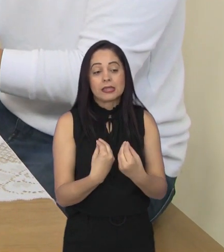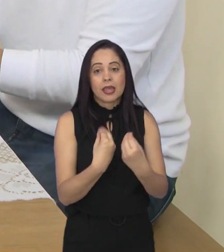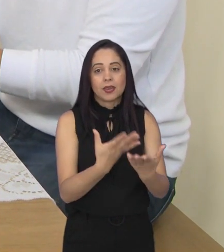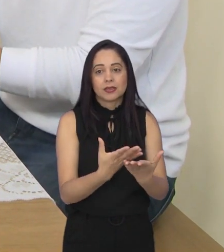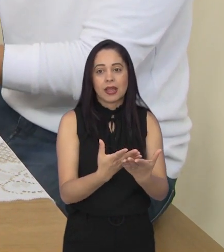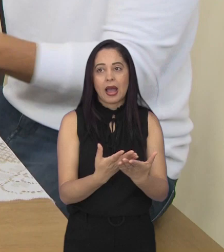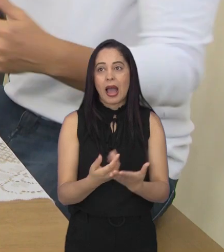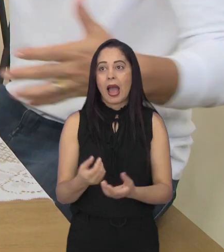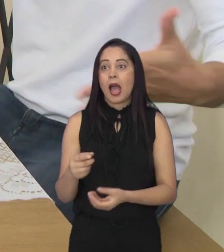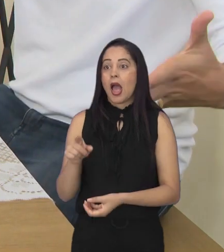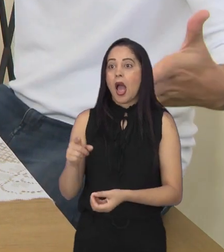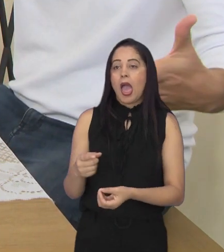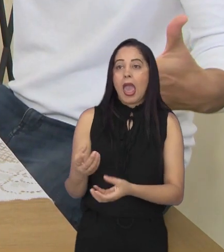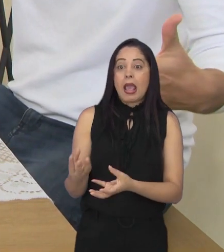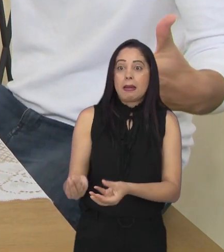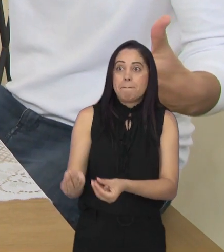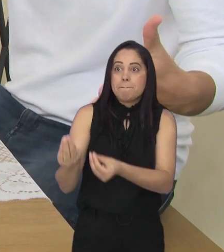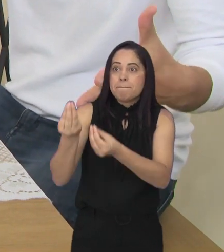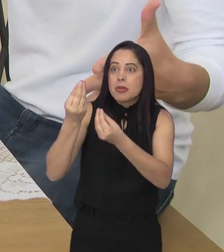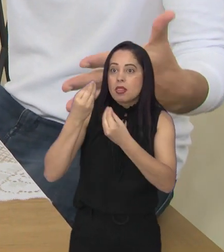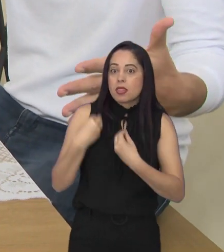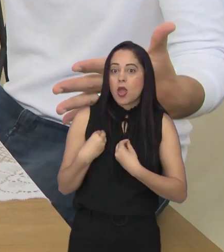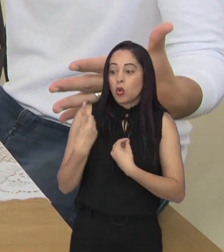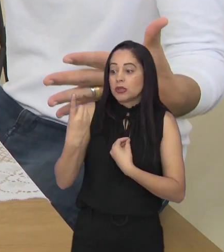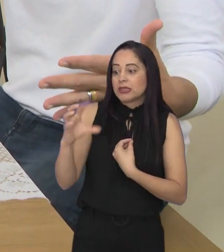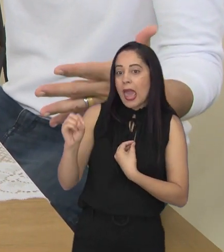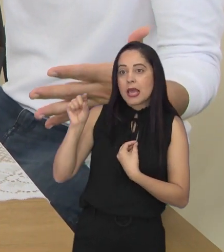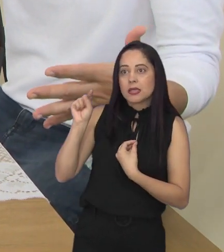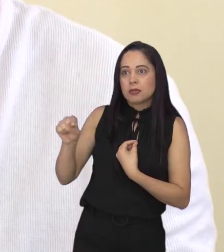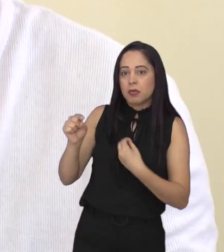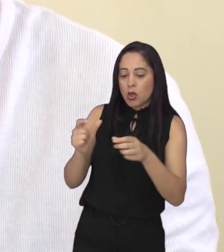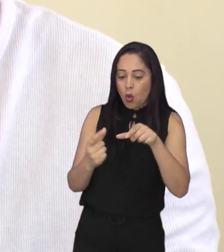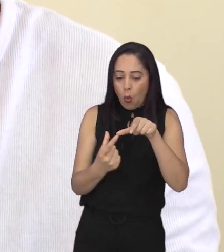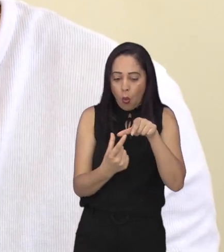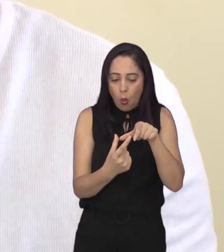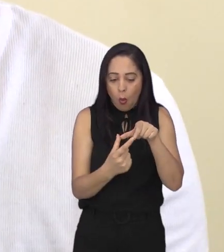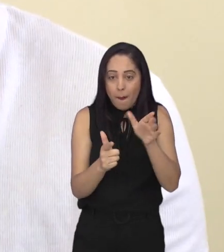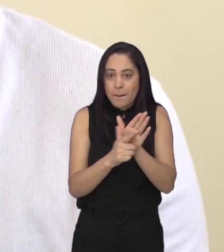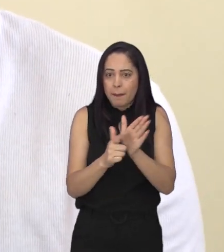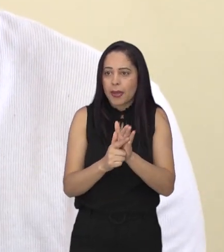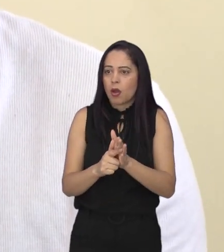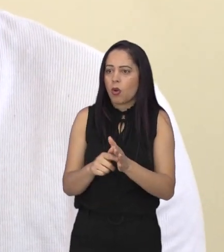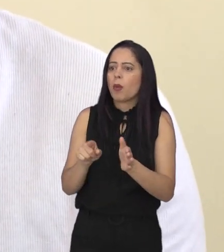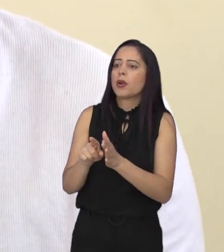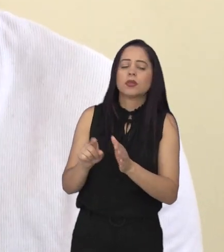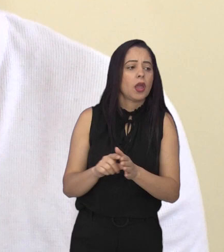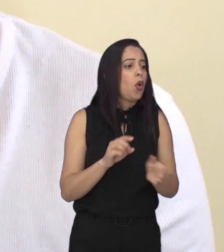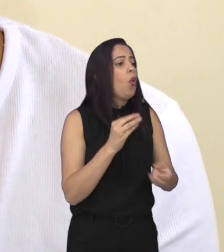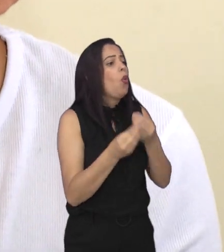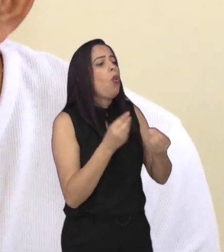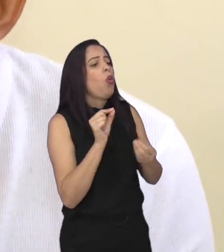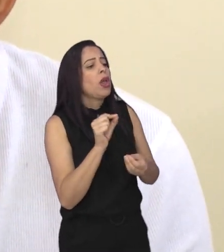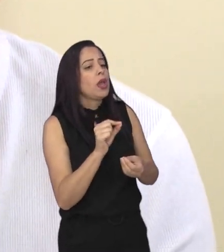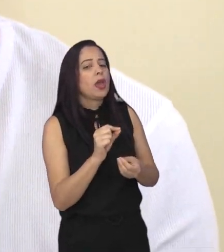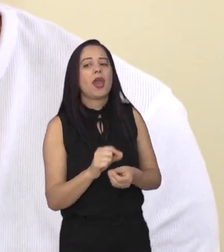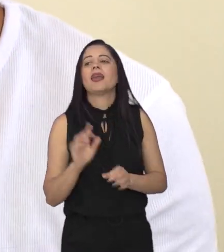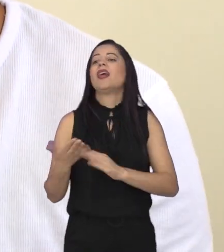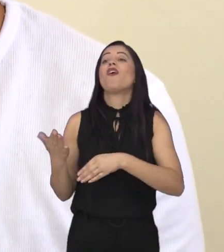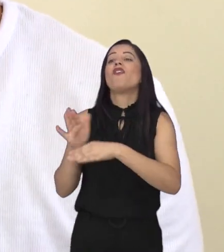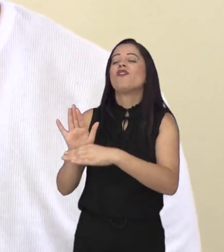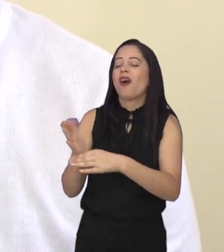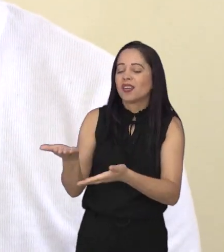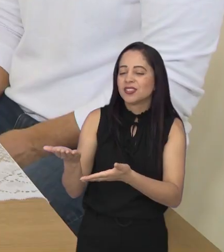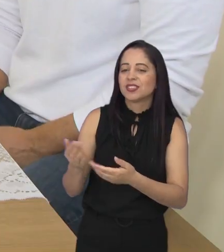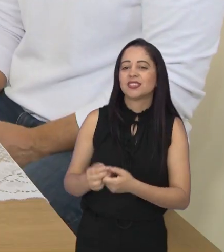comprar sacolas de novo, ele me deu acho que umas 10 mil etiquetas. Eu falei, tá, mas o que é isso, Roberto? Ele falou, isso aqui é pra ajudar você no teu